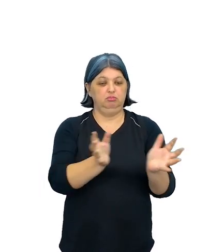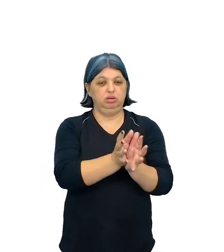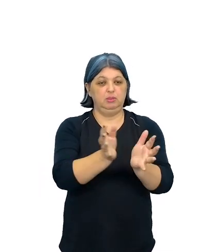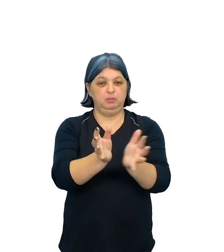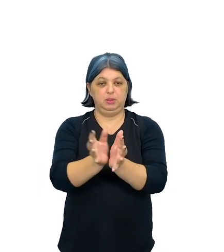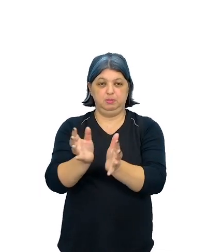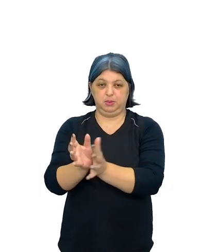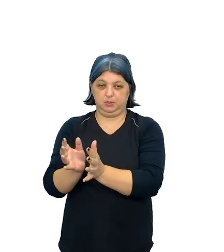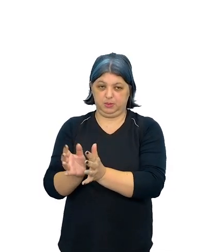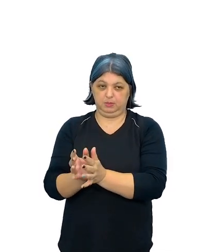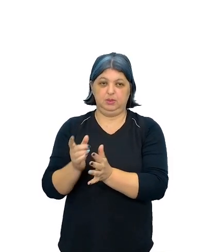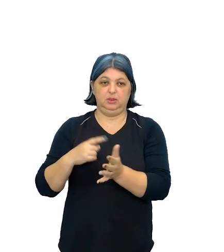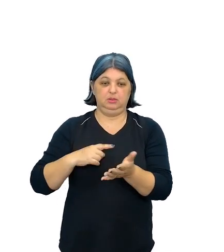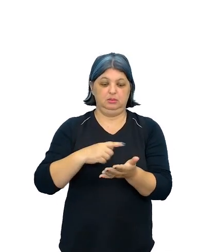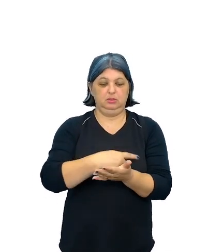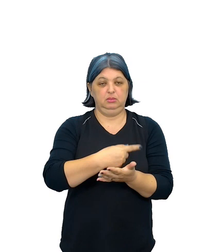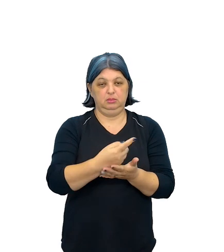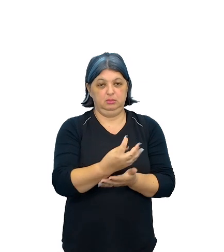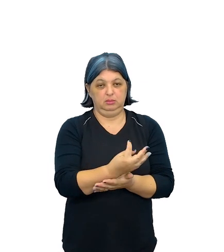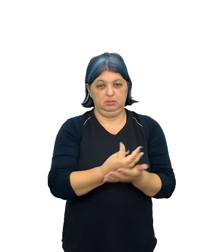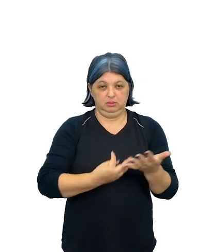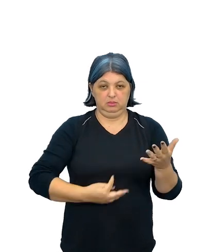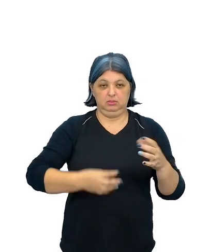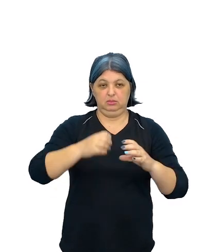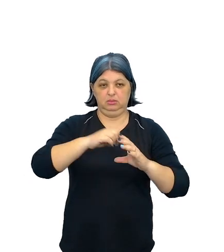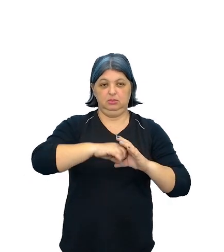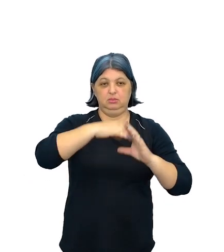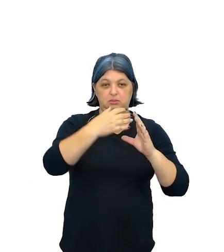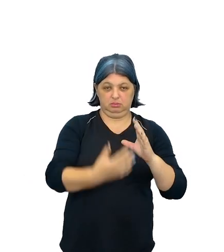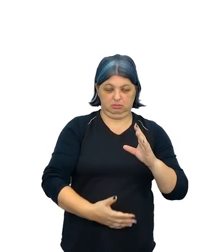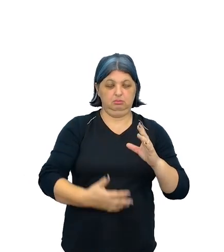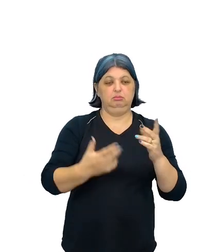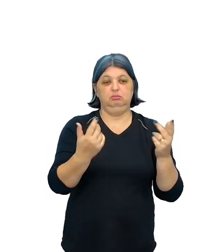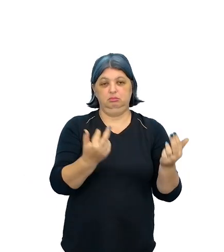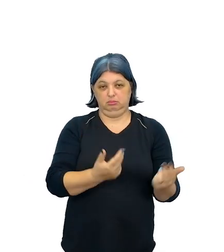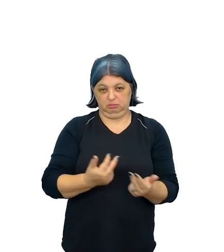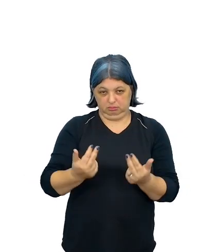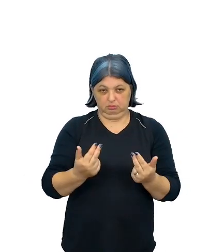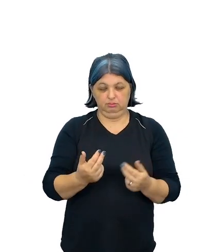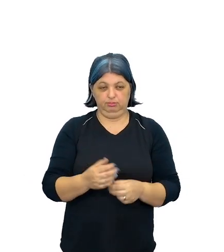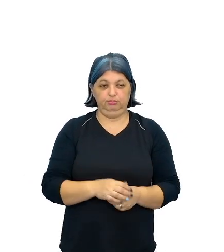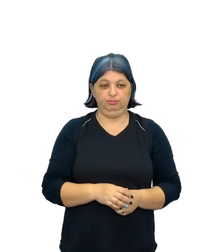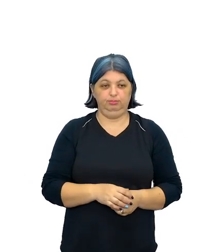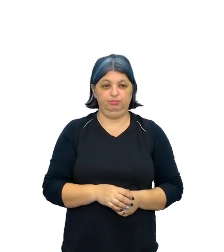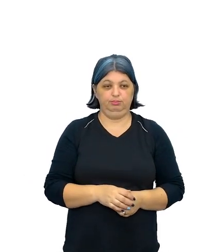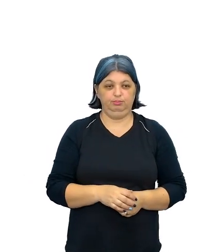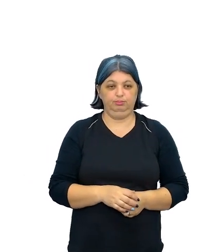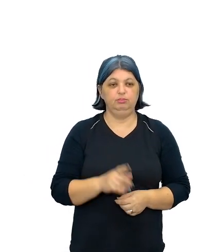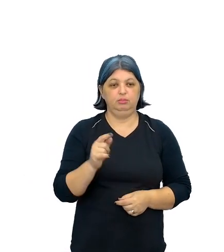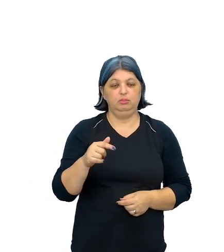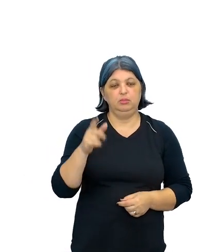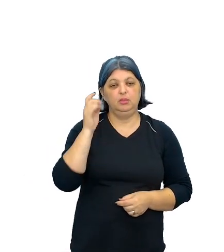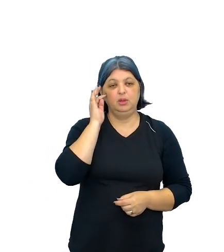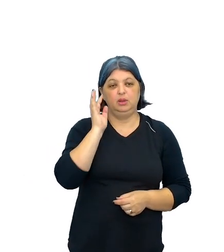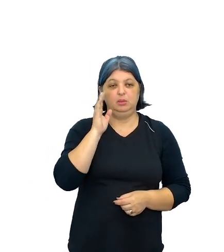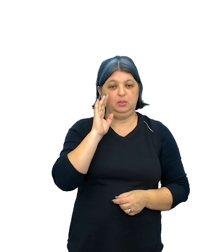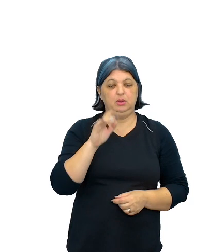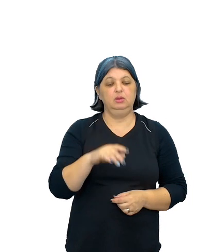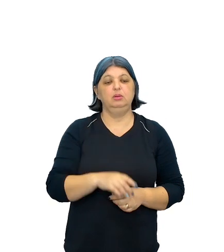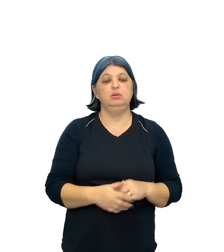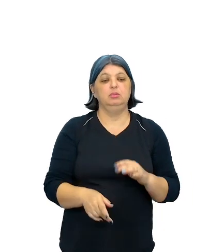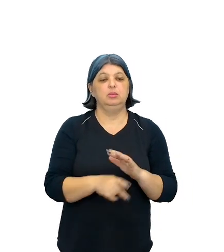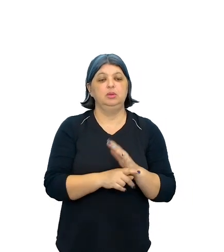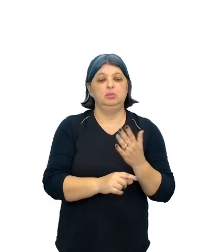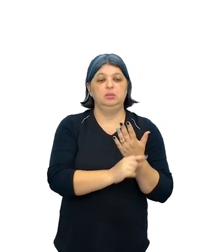eles têm, de certa forma, características comuns, né? Nós podemos perceber, isso é uma teoria de Dawes e